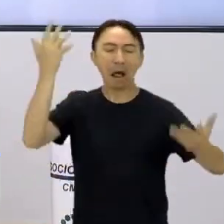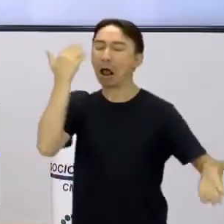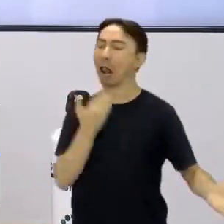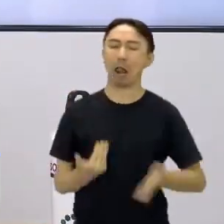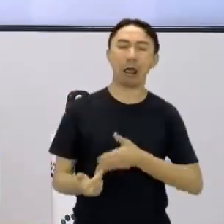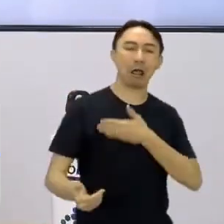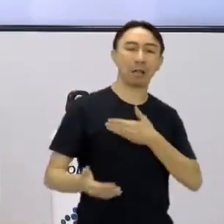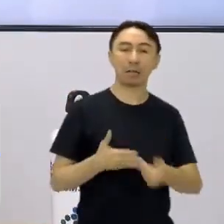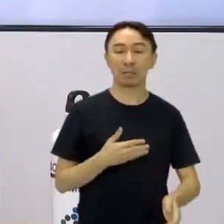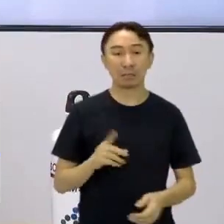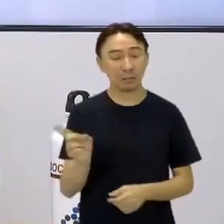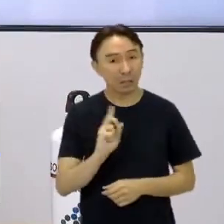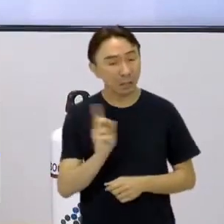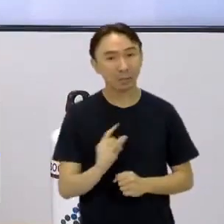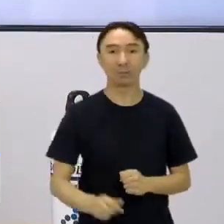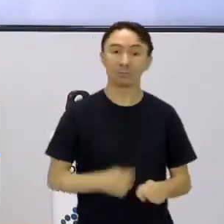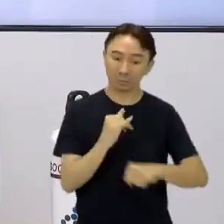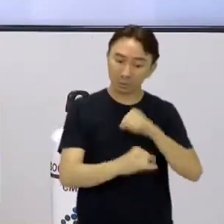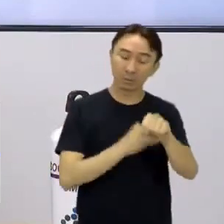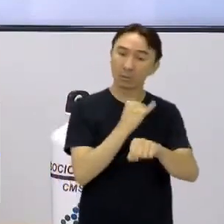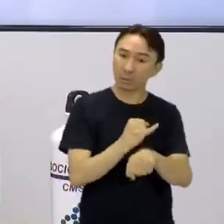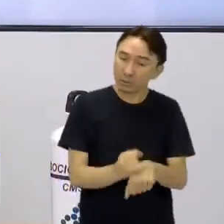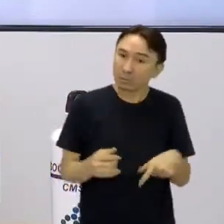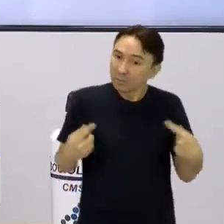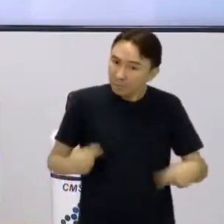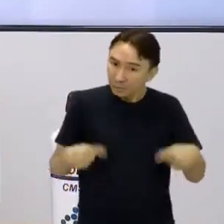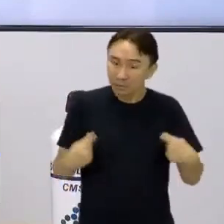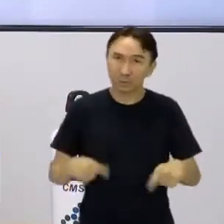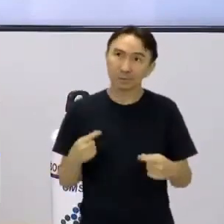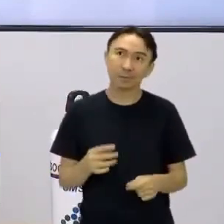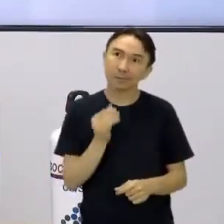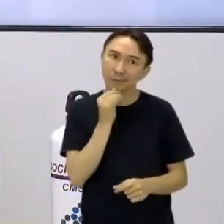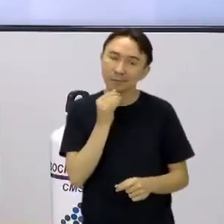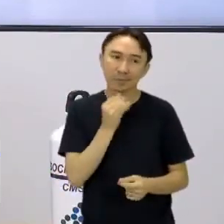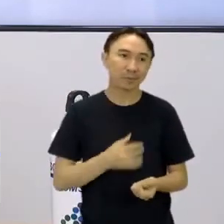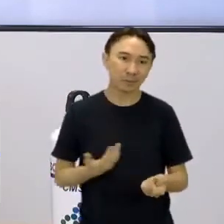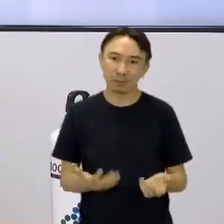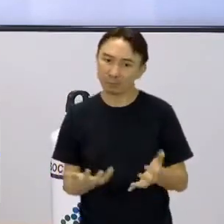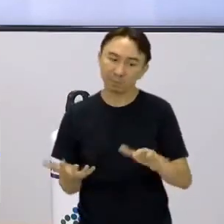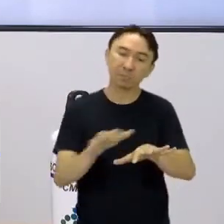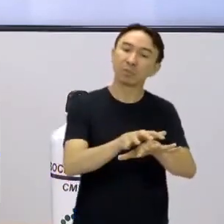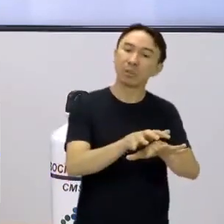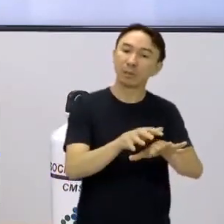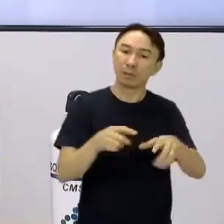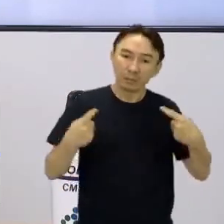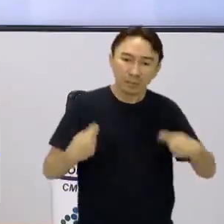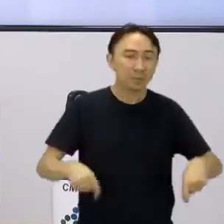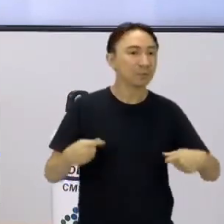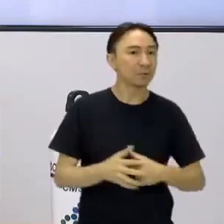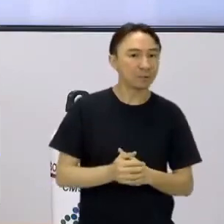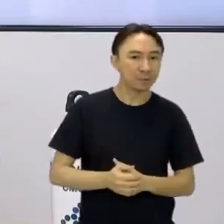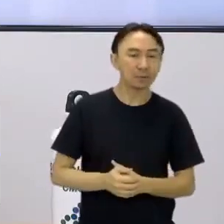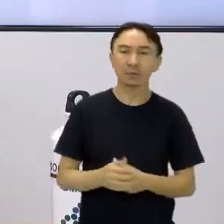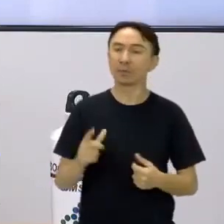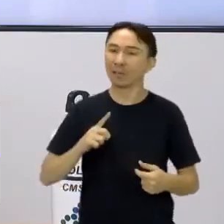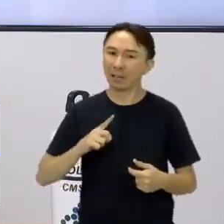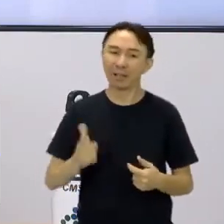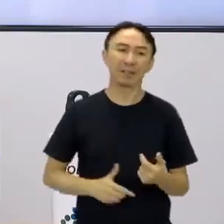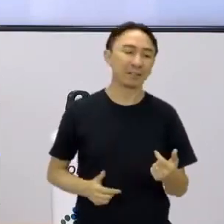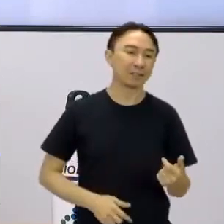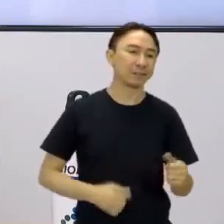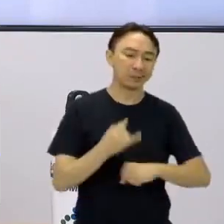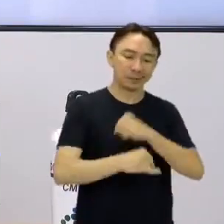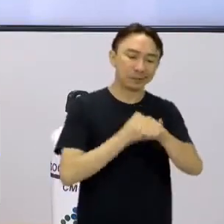inclusivo, né? Lutar para que cada vez mais sites, vídeos, enfim, sejam inclusivos para todo mundo. Então